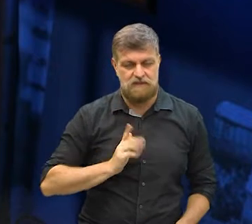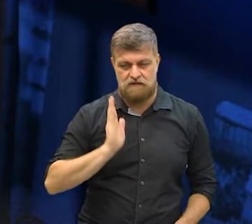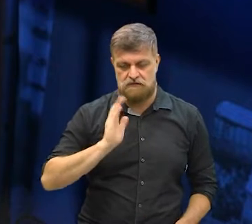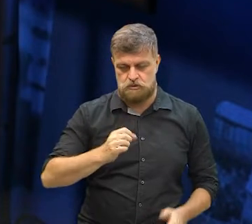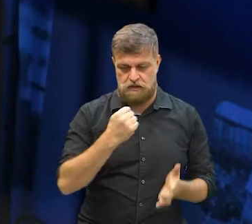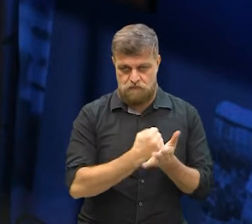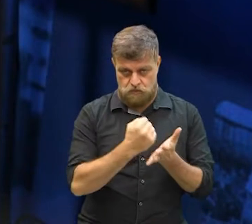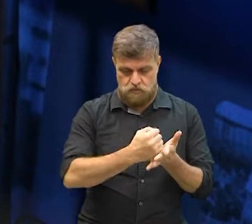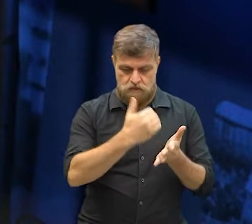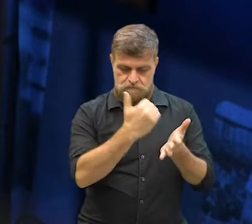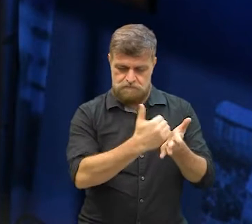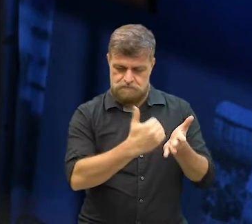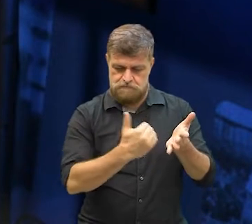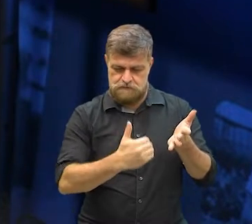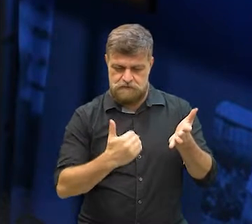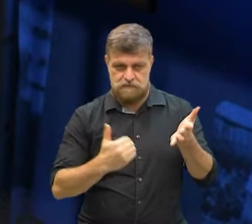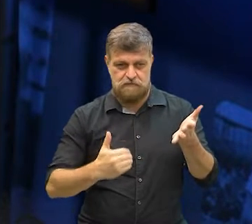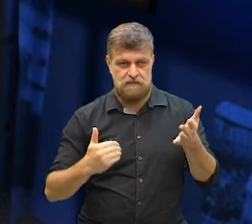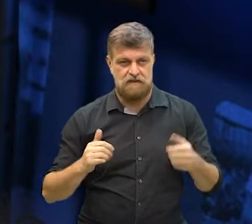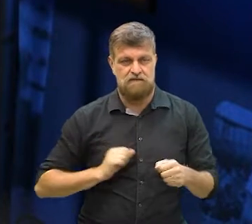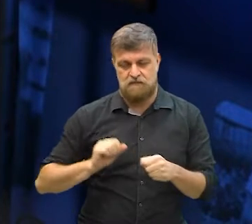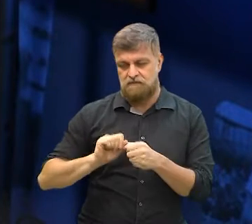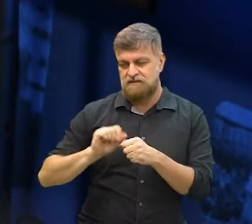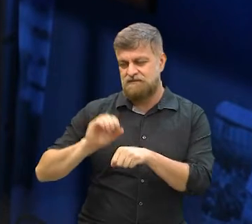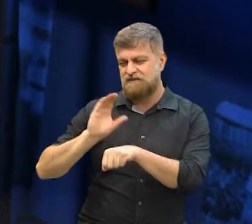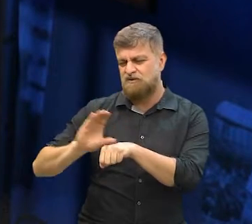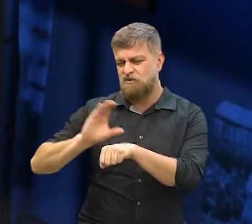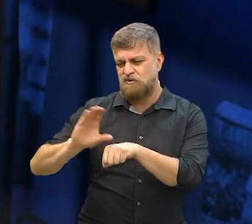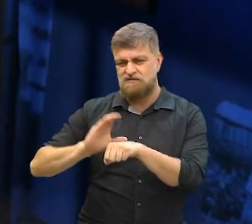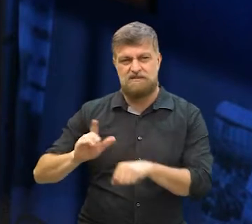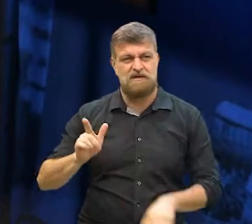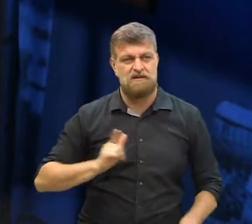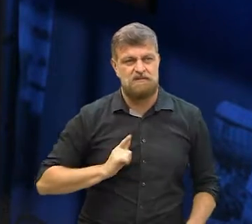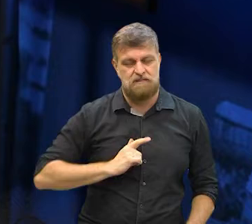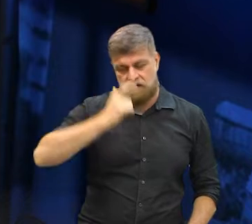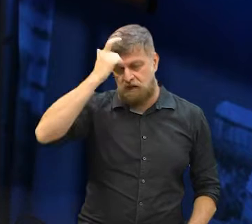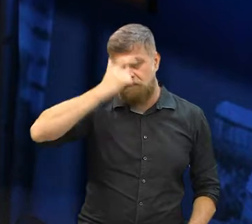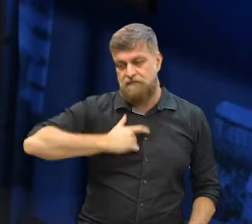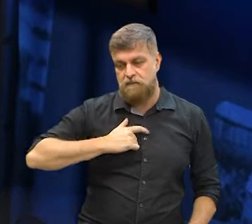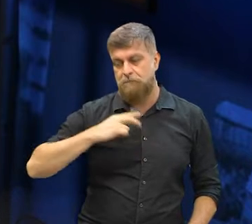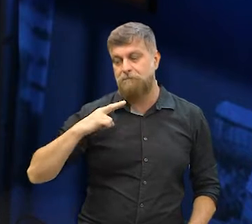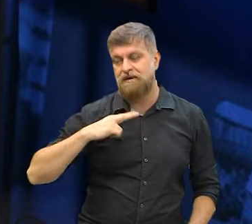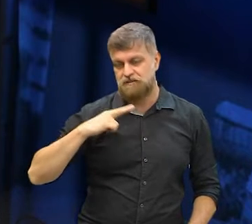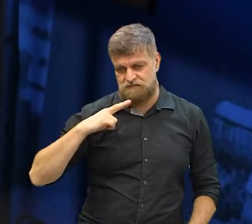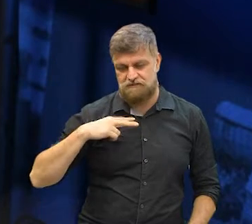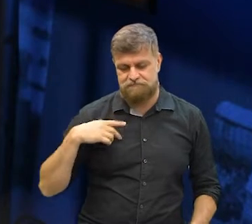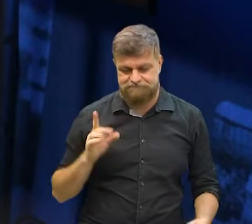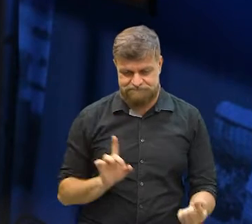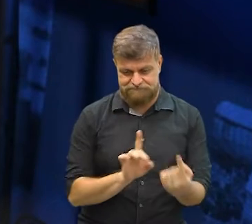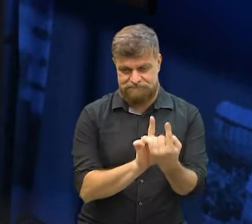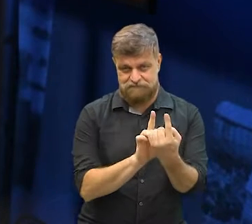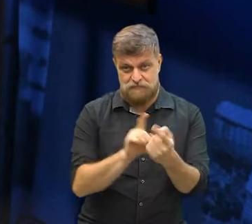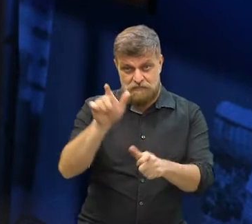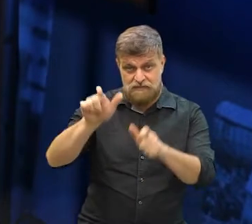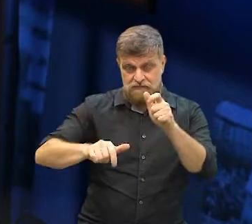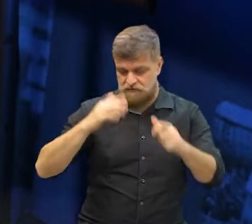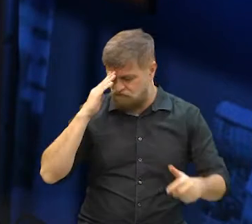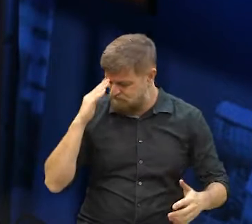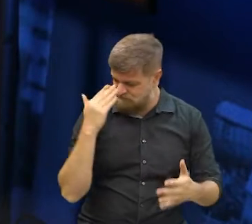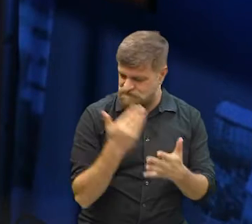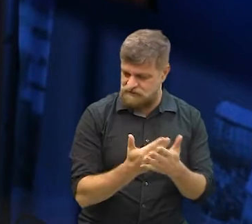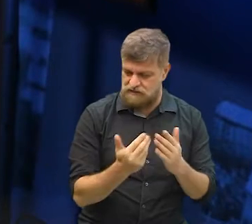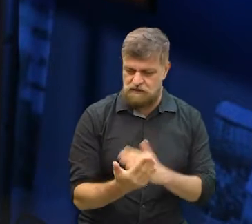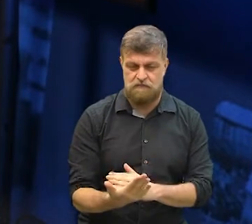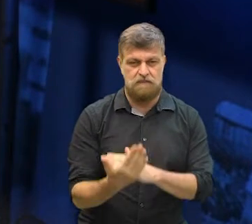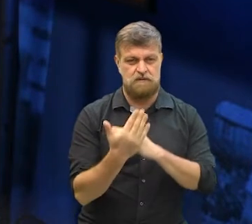meus protocolos, fiz vários cursos, mas hoje eu tenho o meu protocolo. Claro, tive muitas pessoas também que confiaram